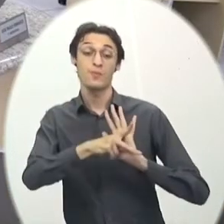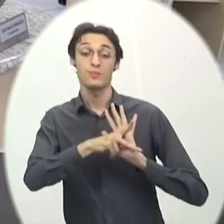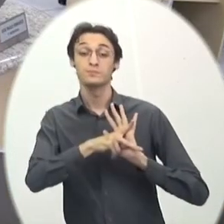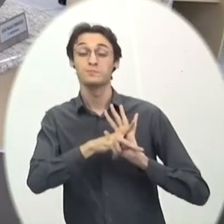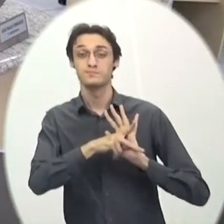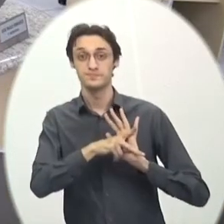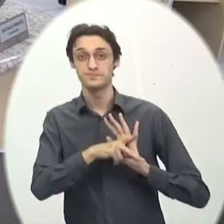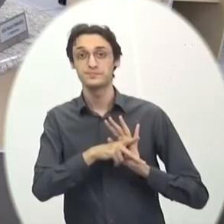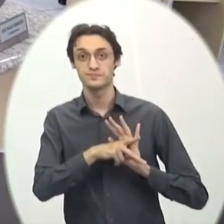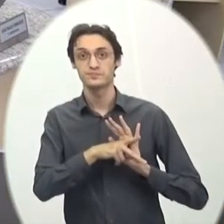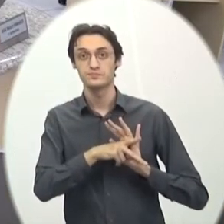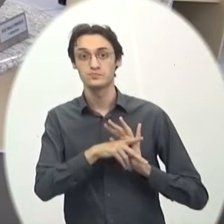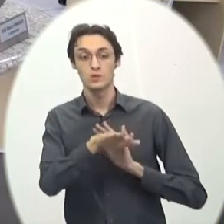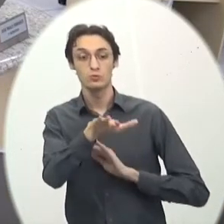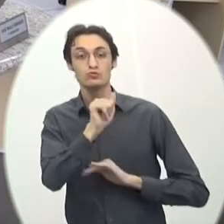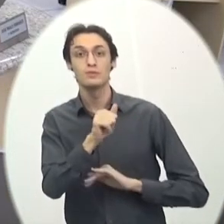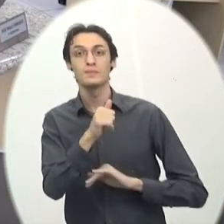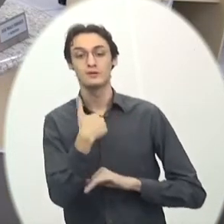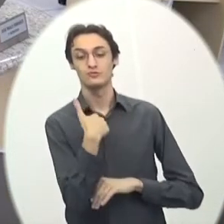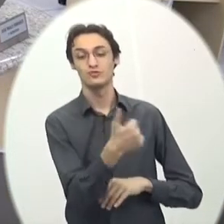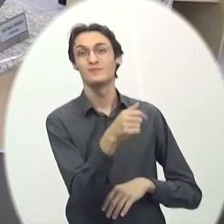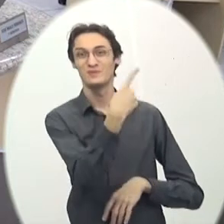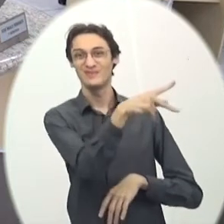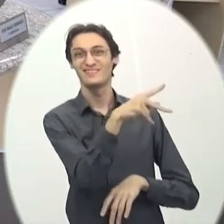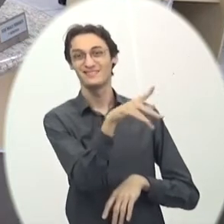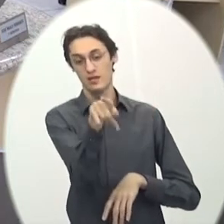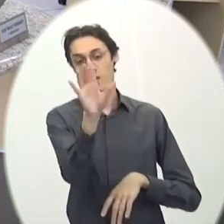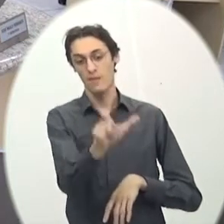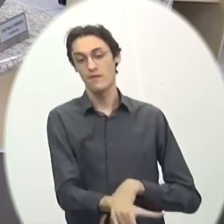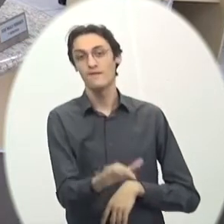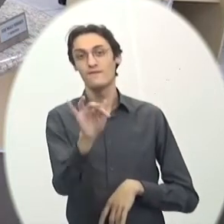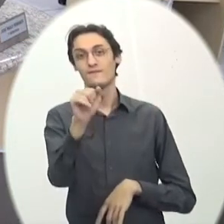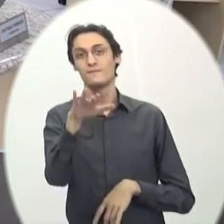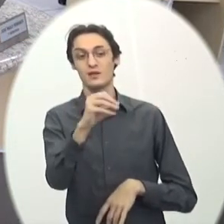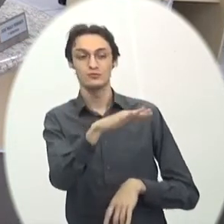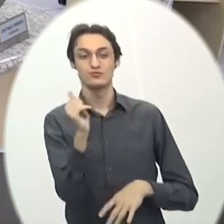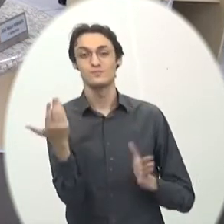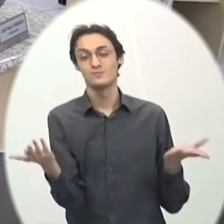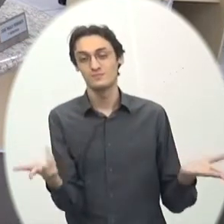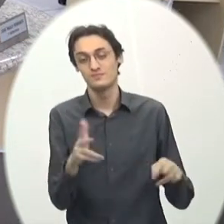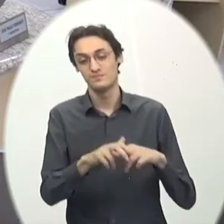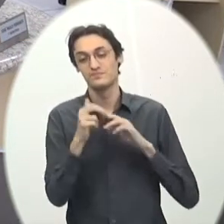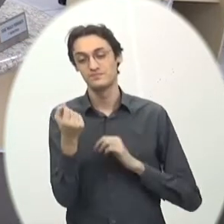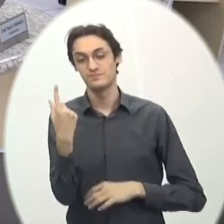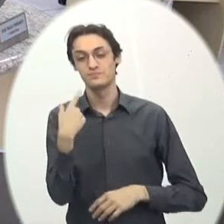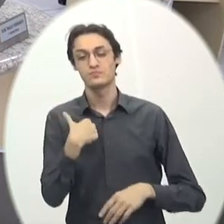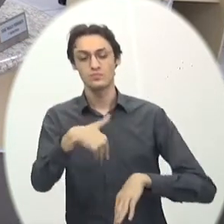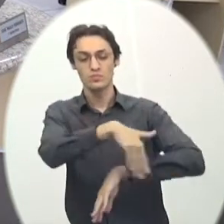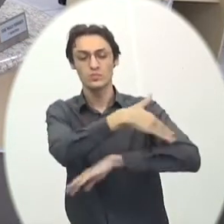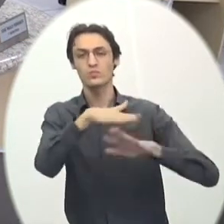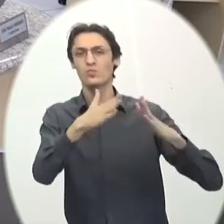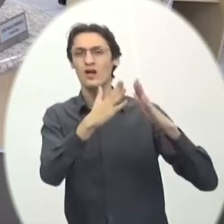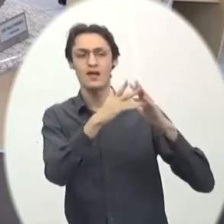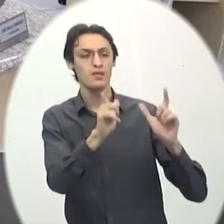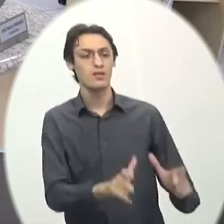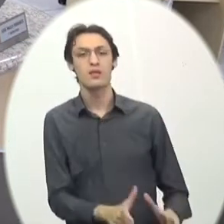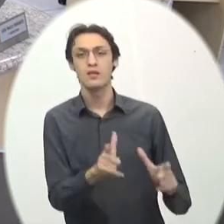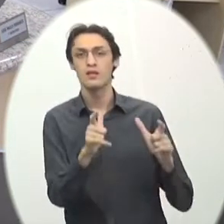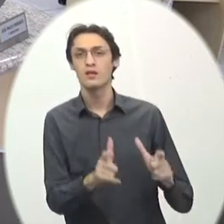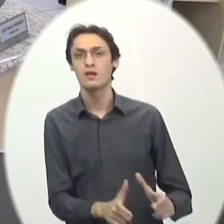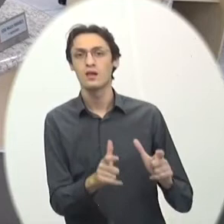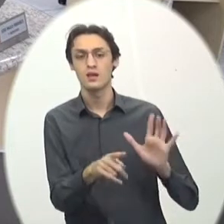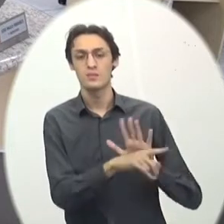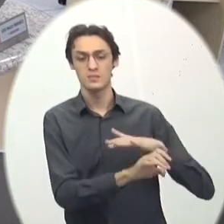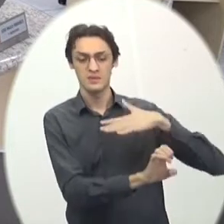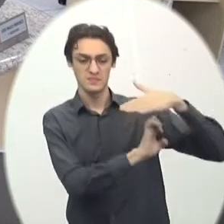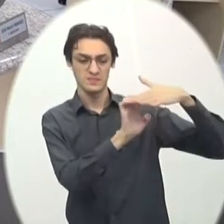para fazer o chamamento desses motoristas de ambulância. E dar o endereço dele para